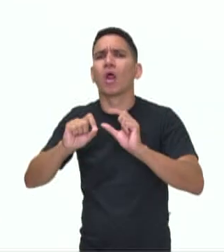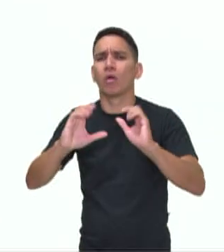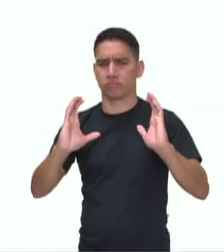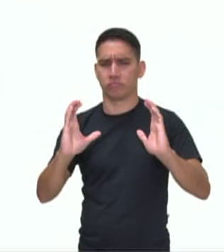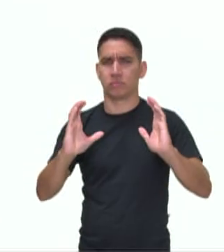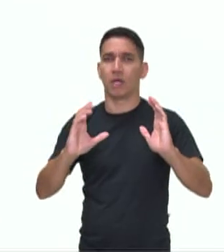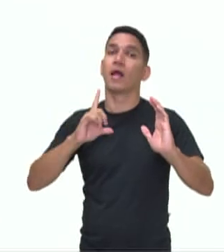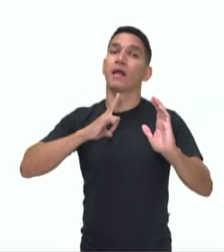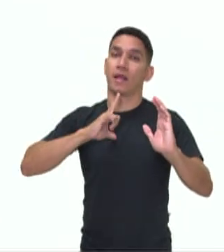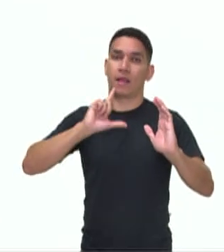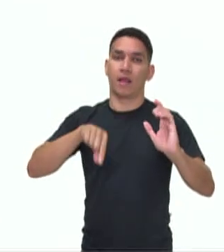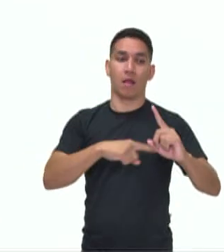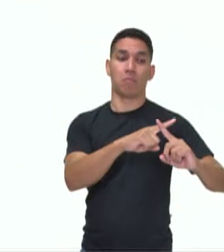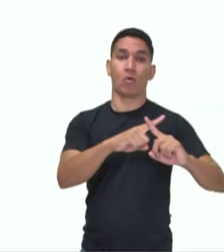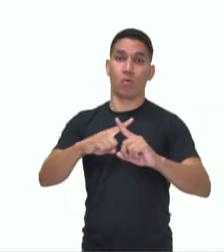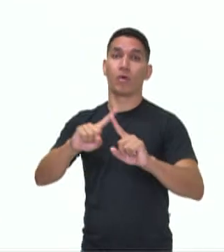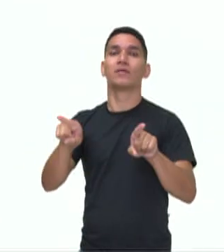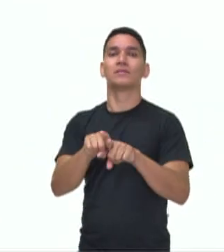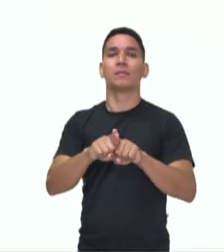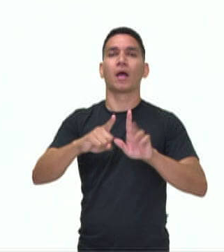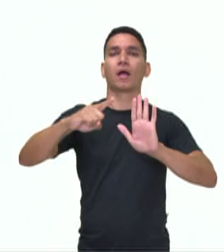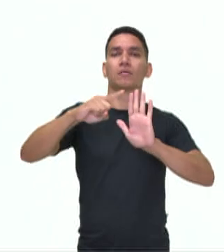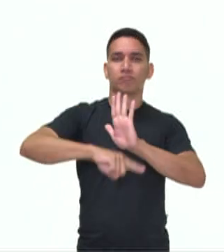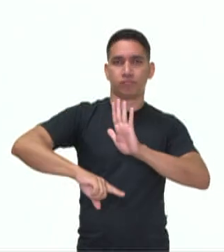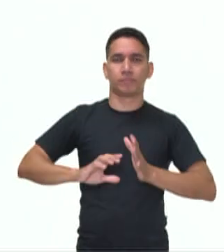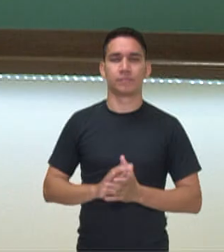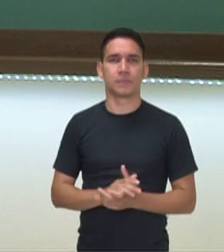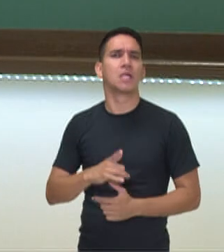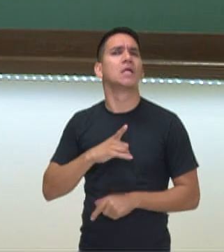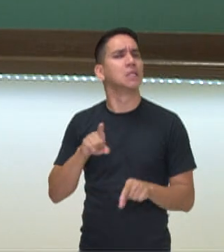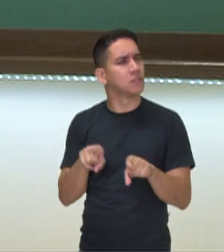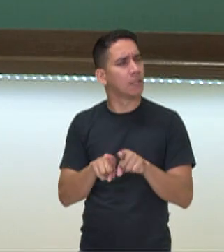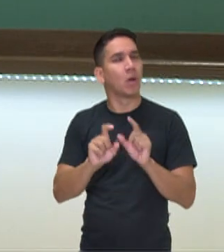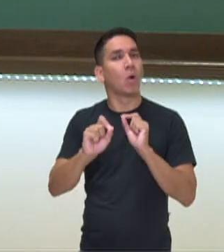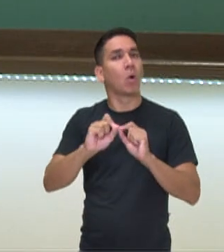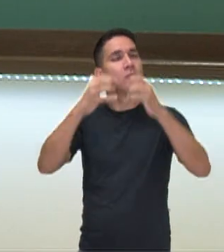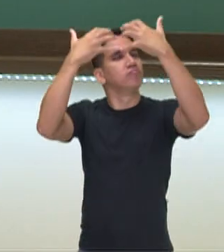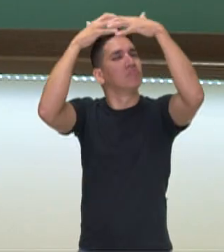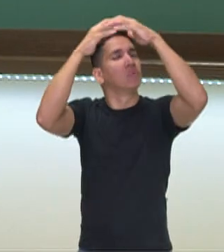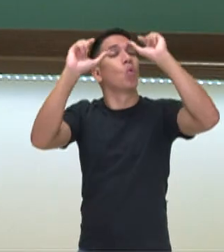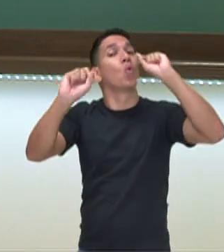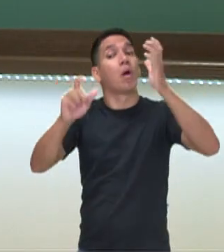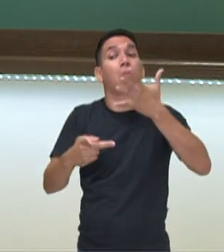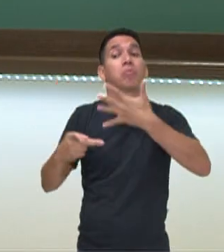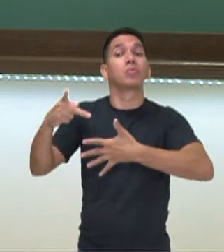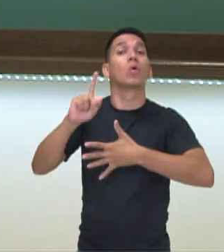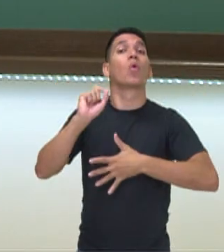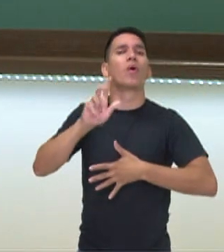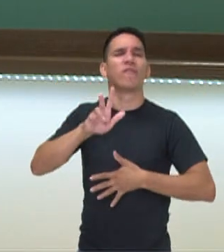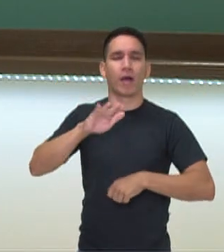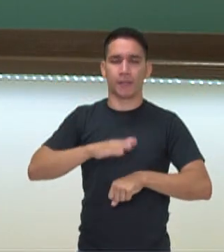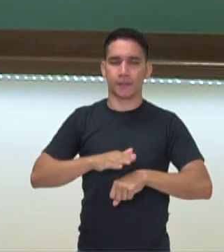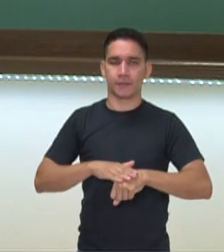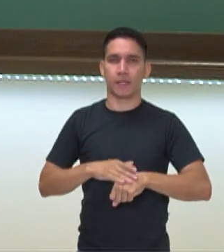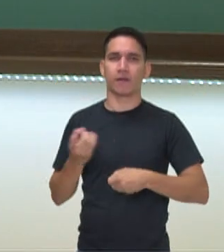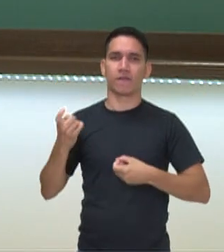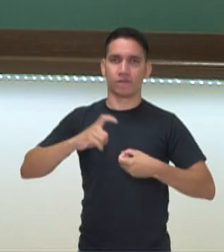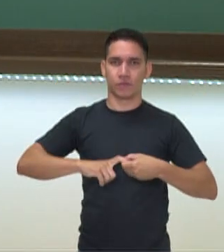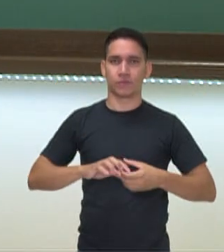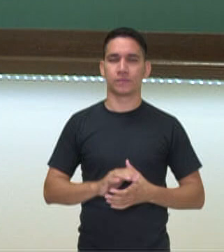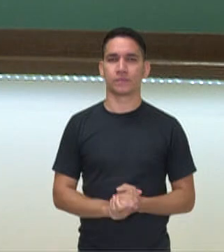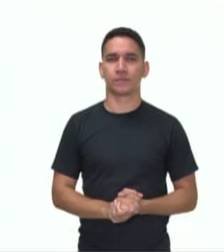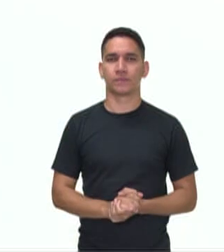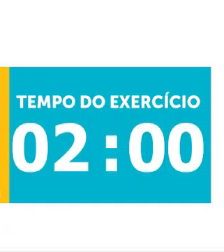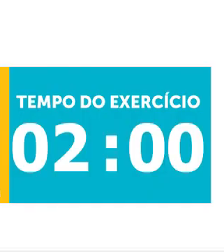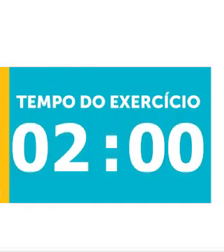temos multiplicações e uma subtração. Então, eu tenho também que pensar o que eu vou resolver primeiro. Tempo para vocês e a gente já